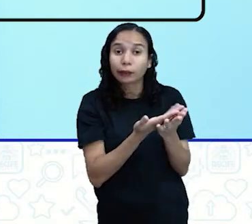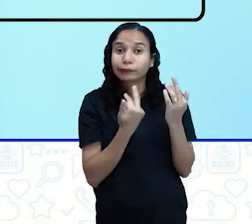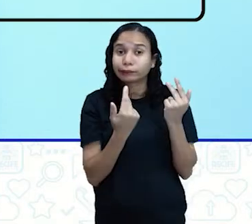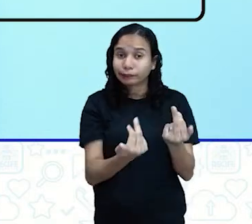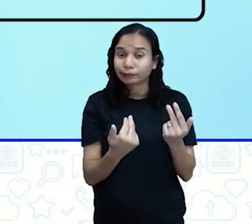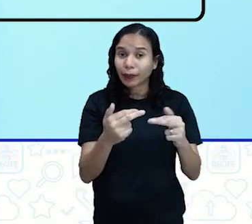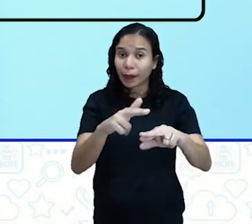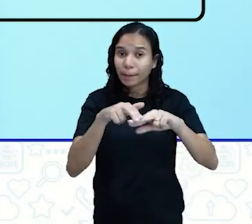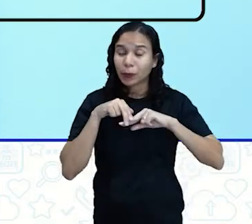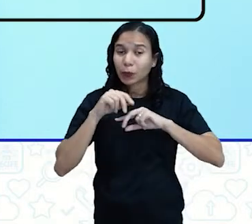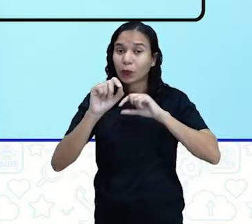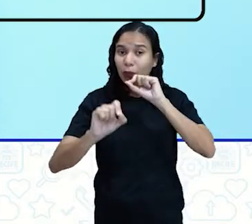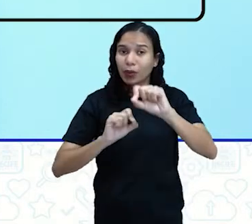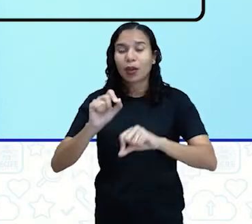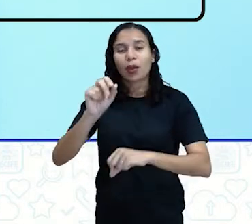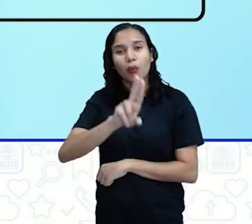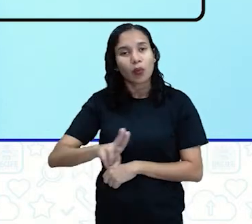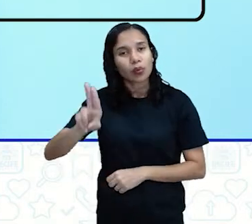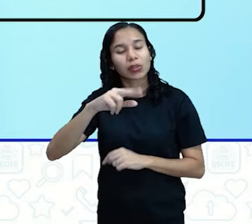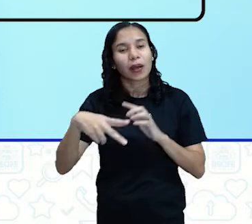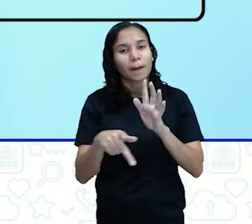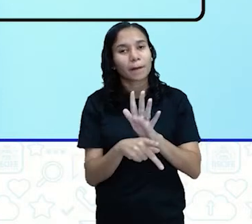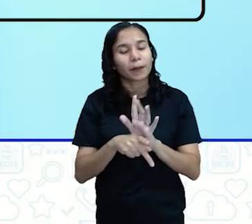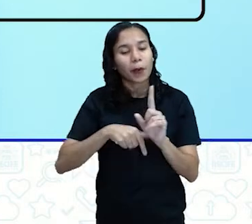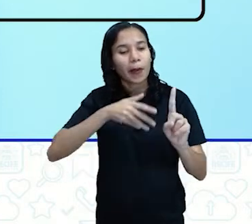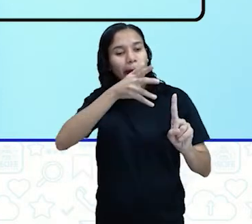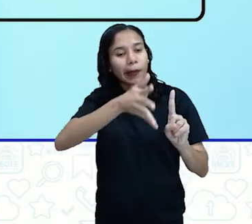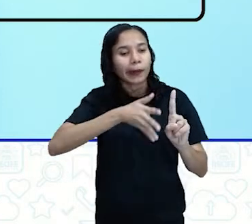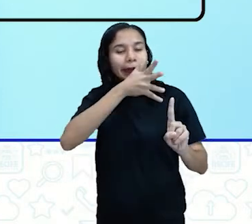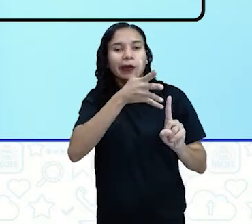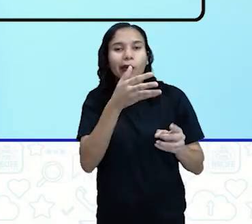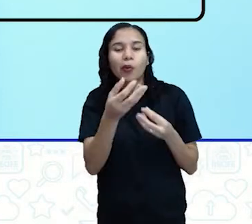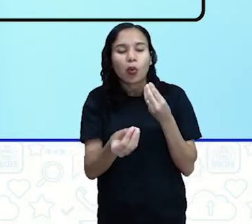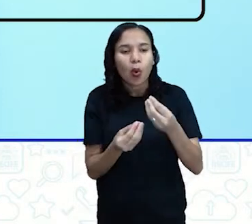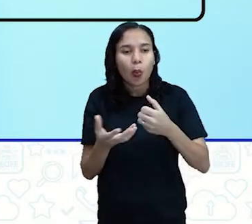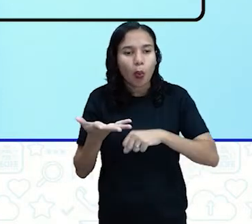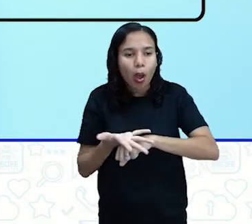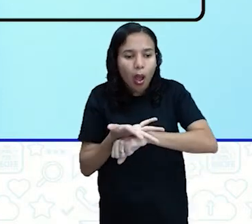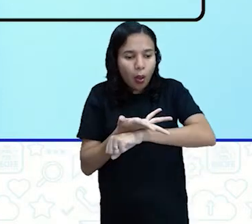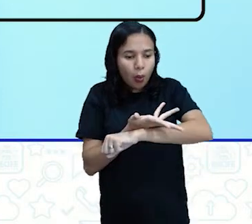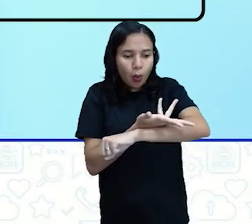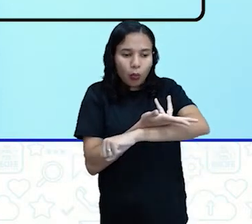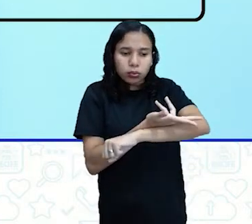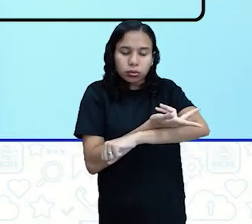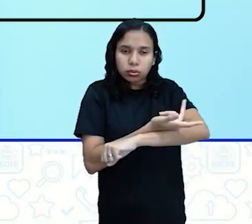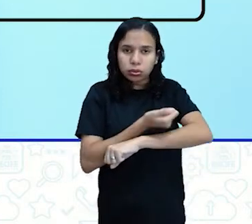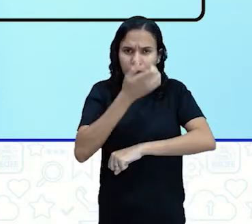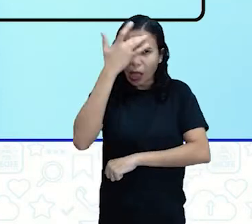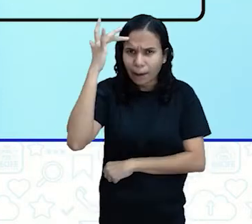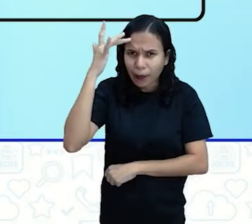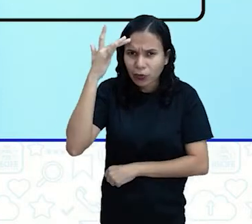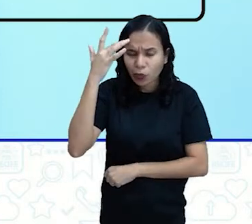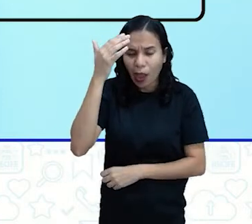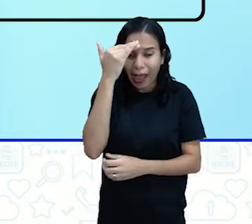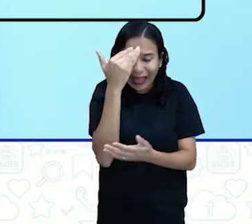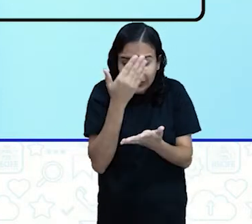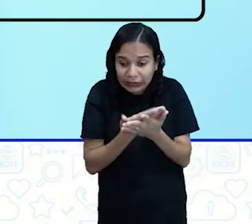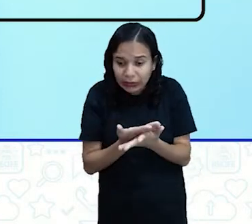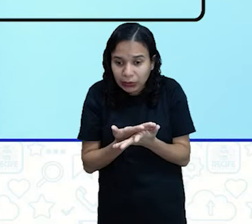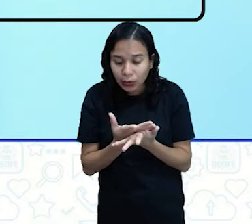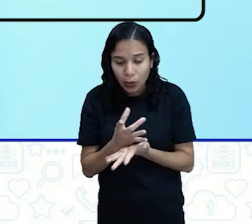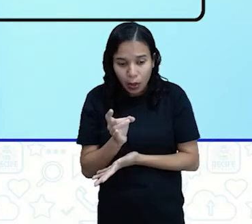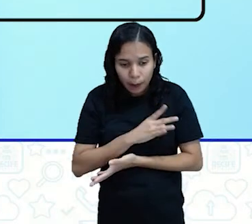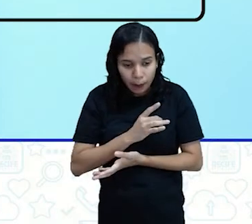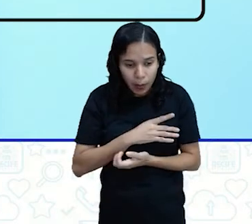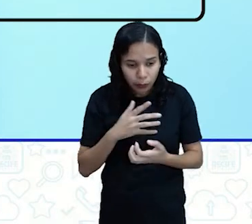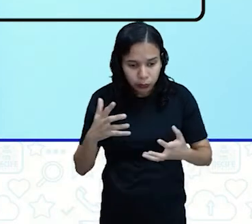Por quê? Porque vão usar do discurso, vão usar do apelo emocional, vão usar as crenças, vão usar os